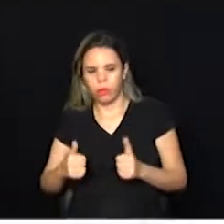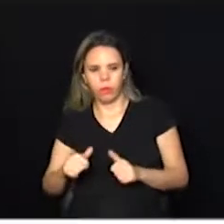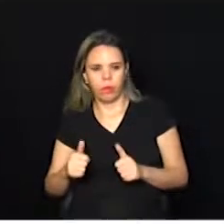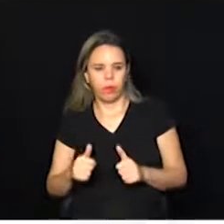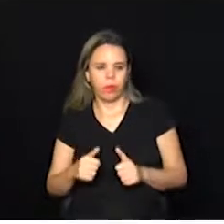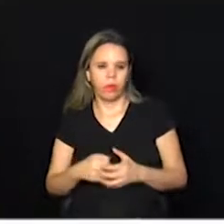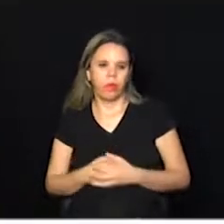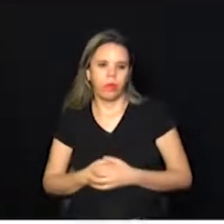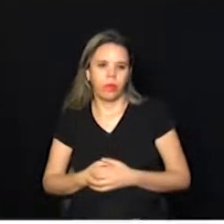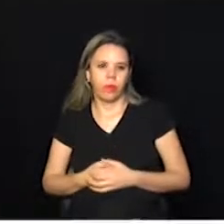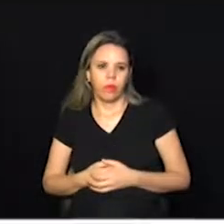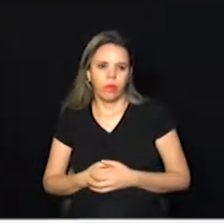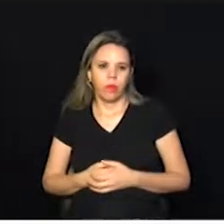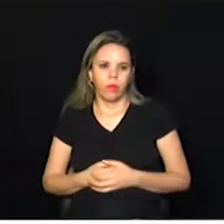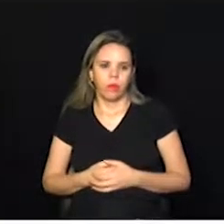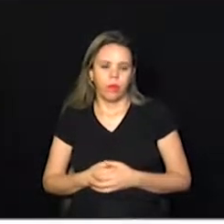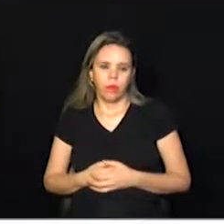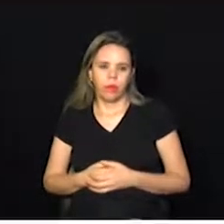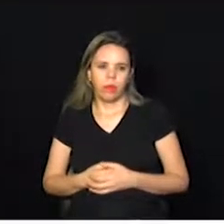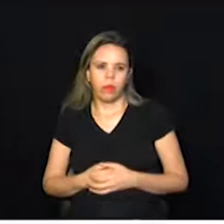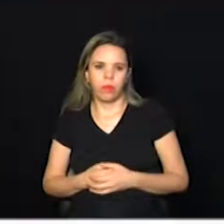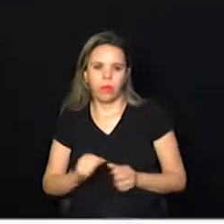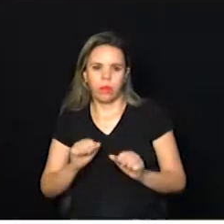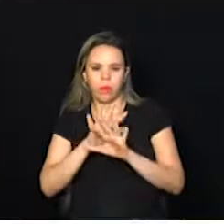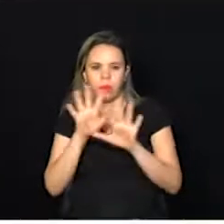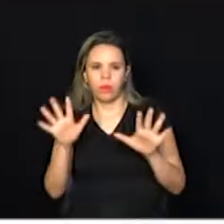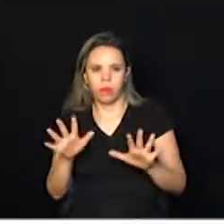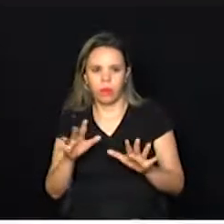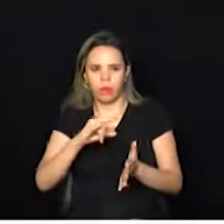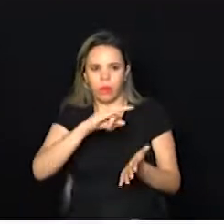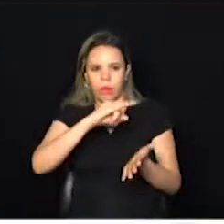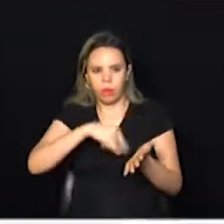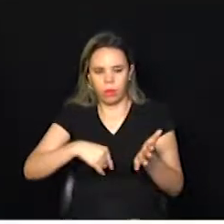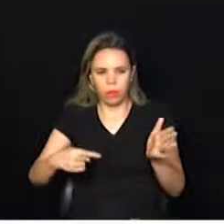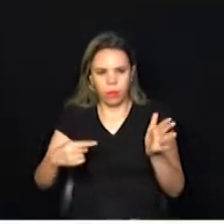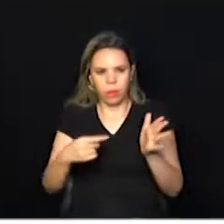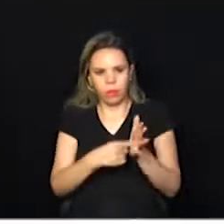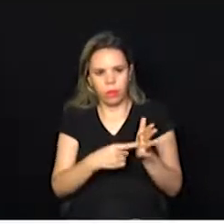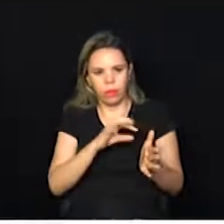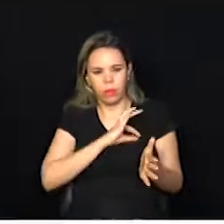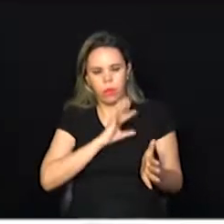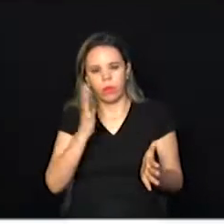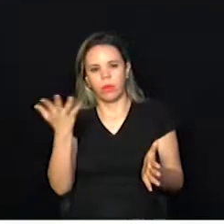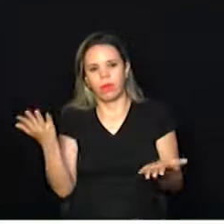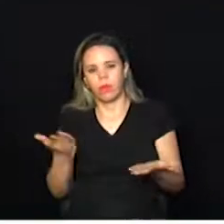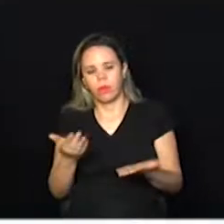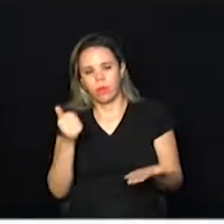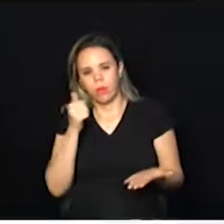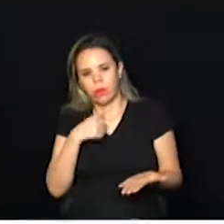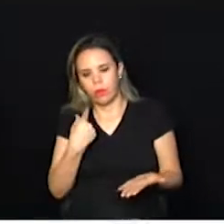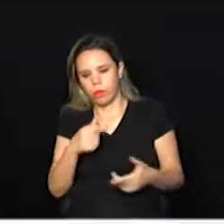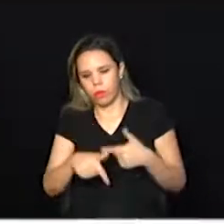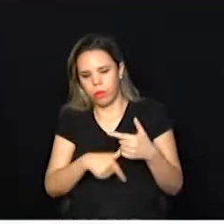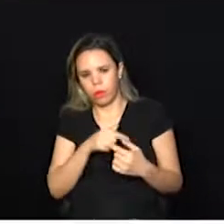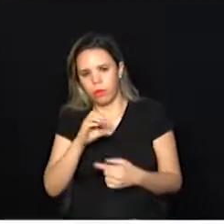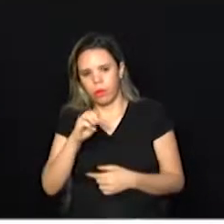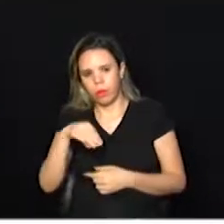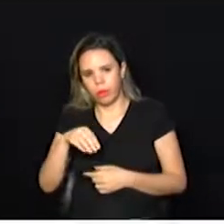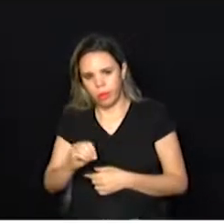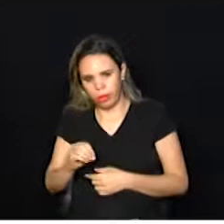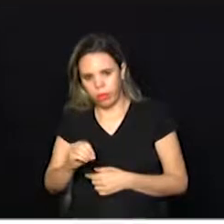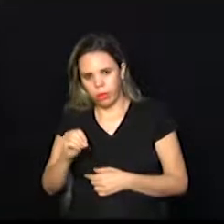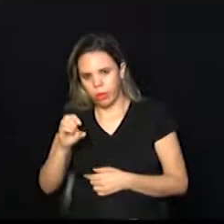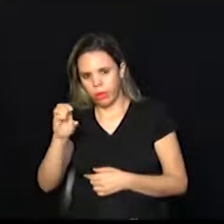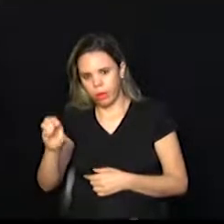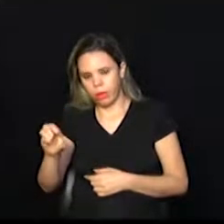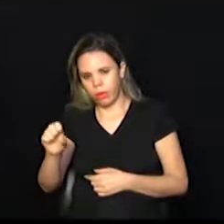reflexo. Vou ser bem clara. Os boletins de ocorrência, o que acontece hoje? Nós, quanto Serviço SEAMO e quanto ao SERAV, a